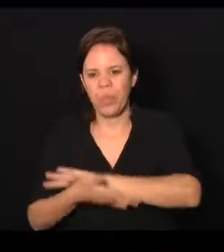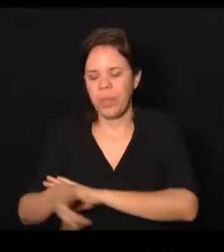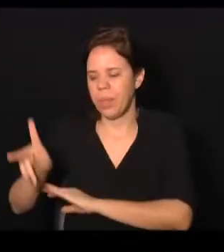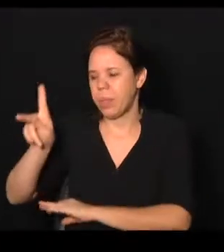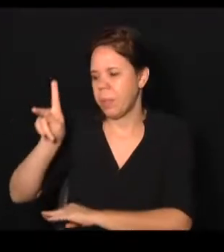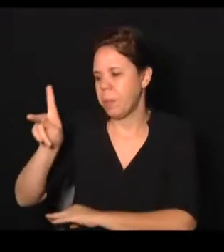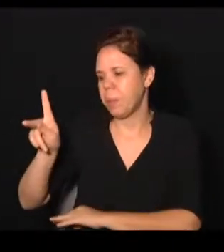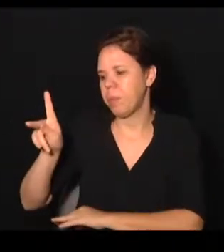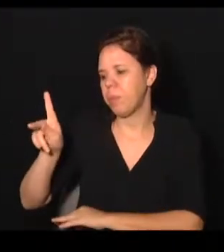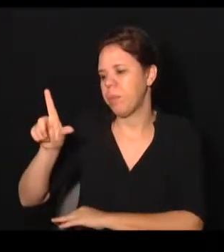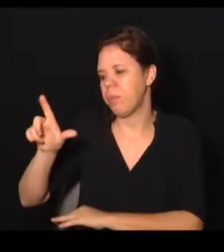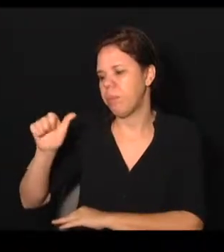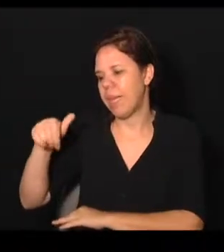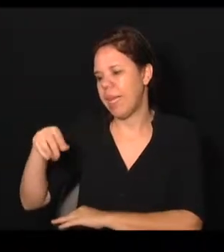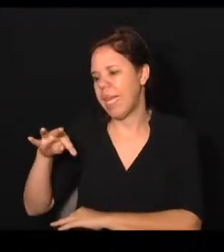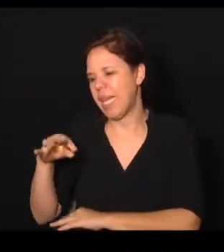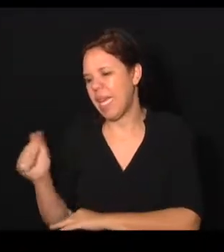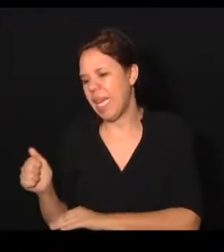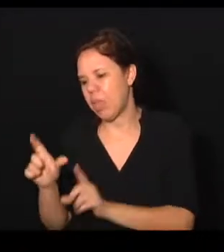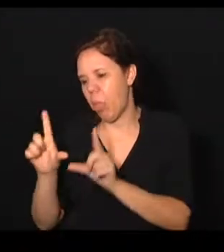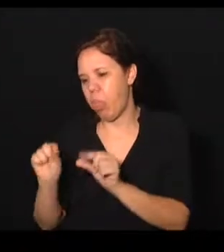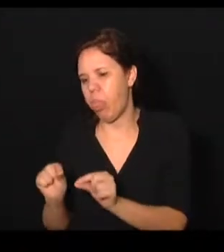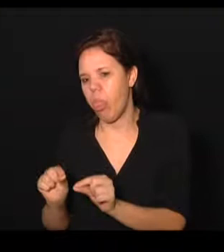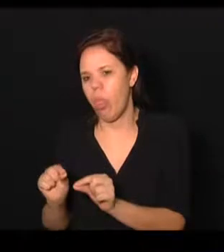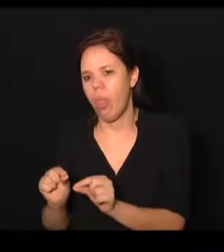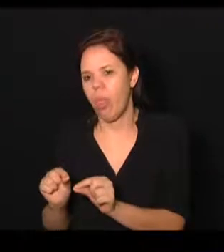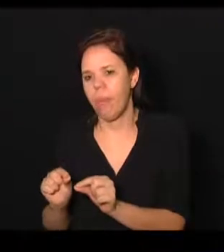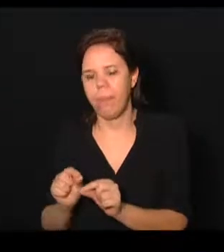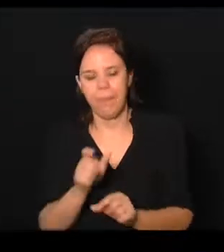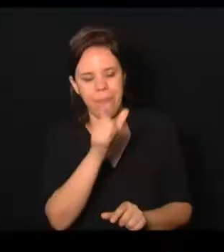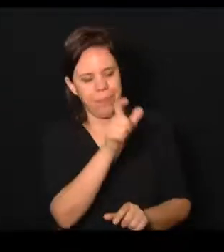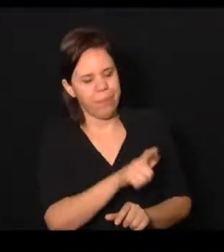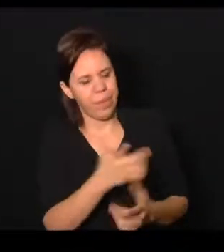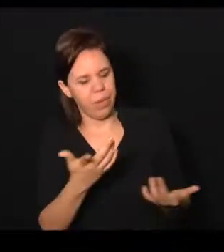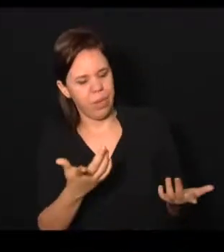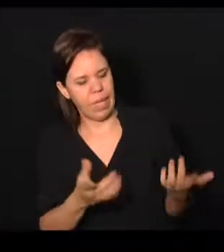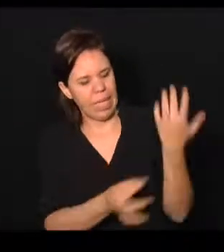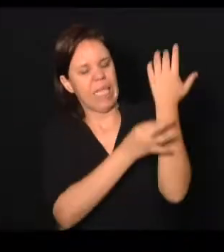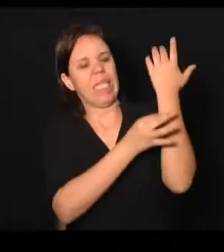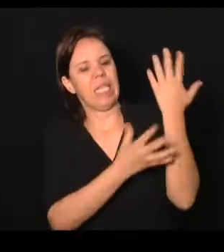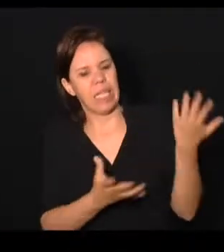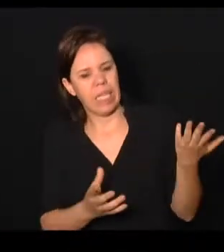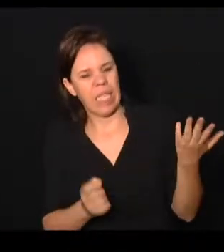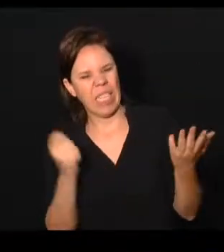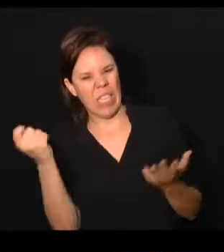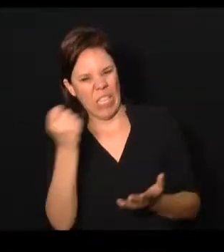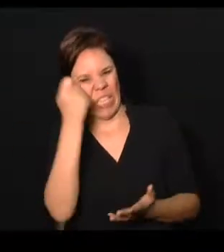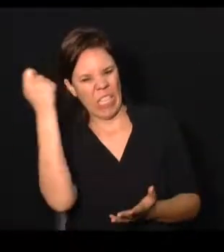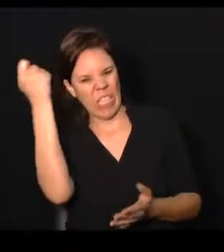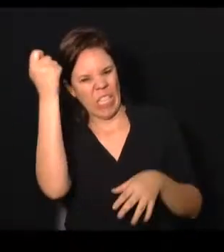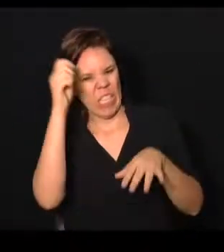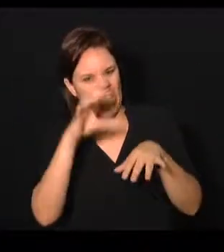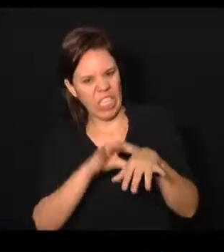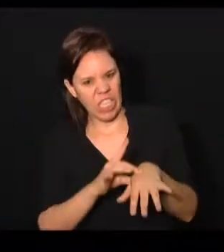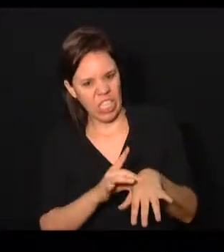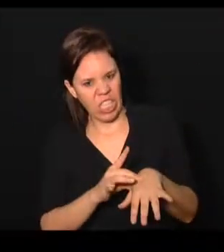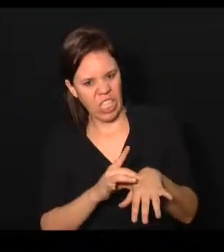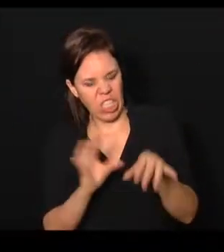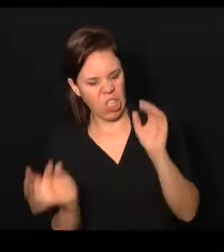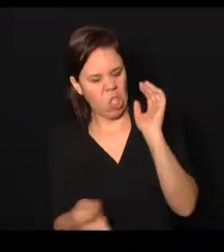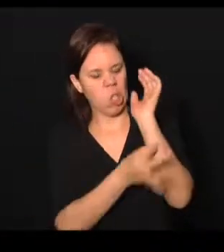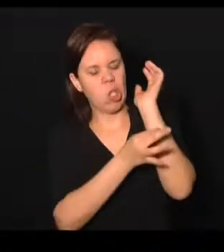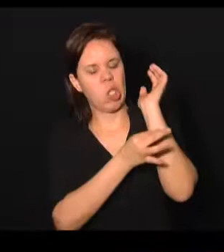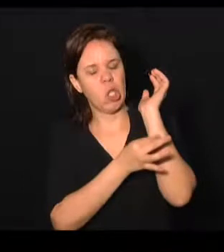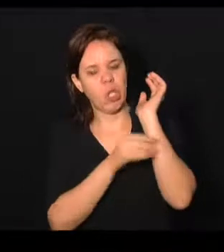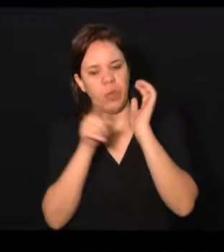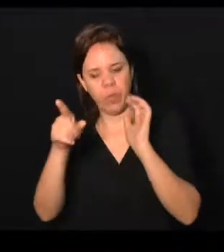Então, um dos primeiros sinais que uma pessoa com dengue apresenta, e sobretudo da gravidade, daqueles tipos mais graves de dengue, é quando